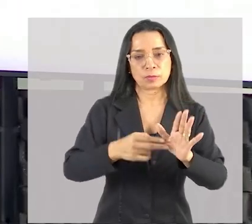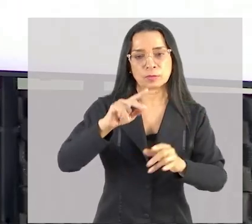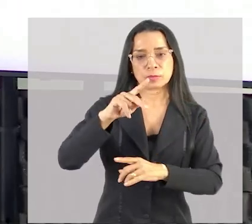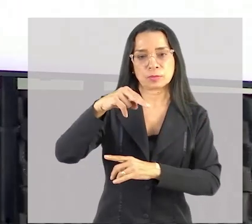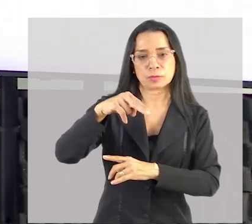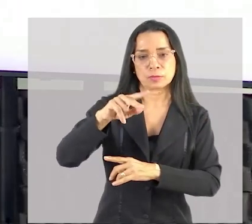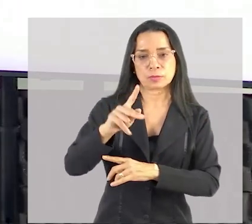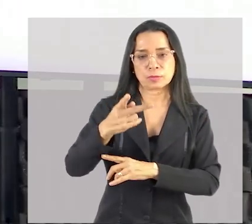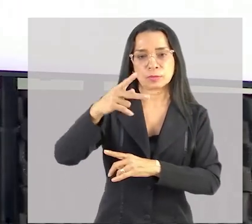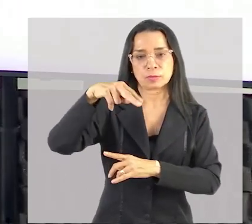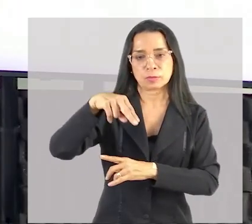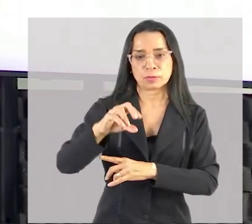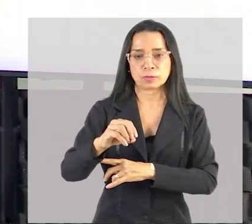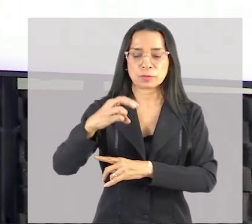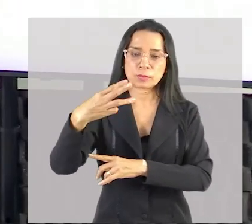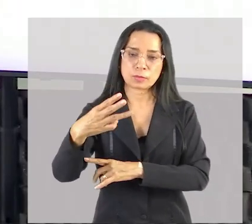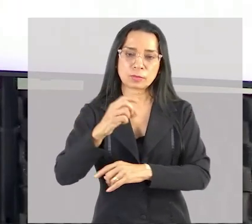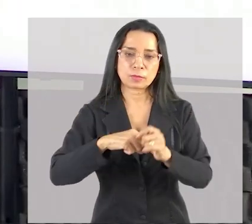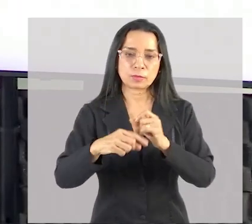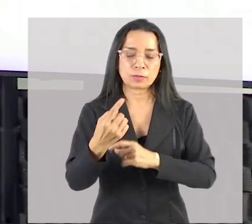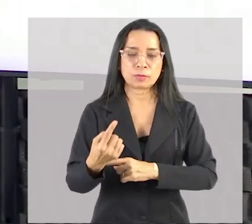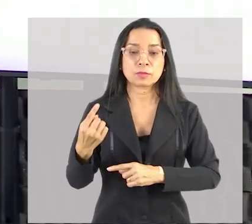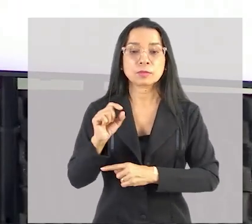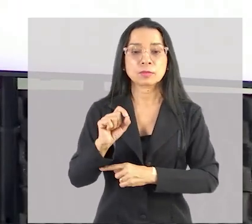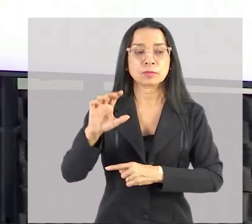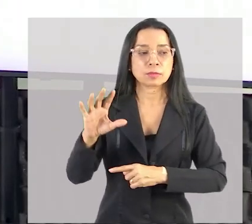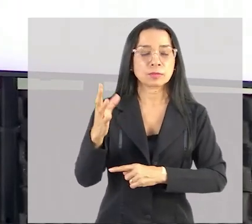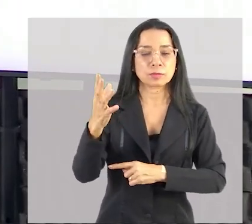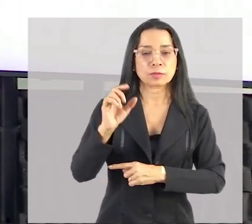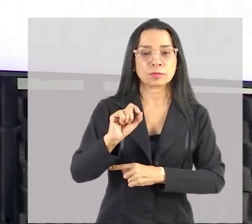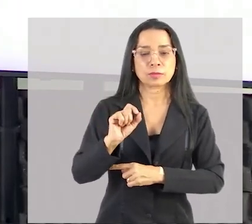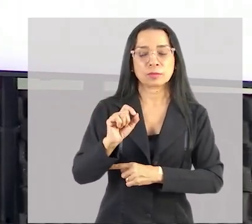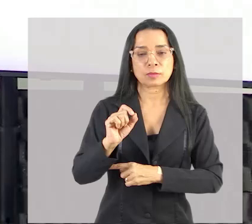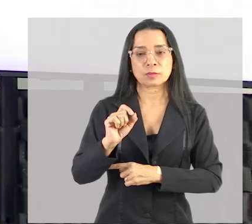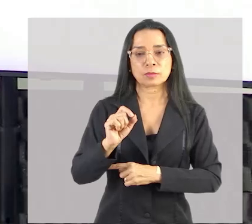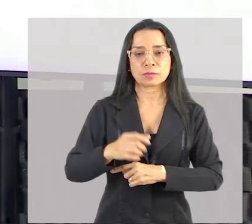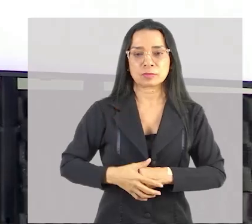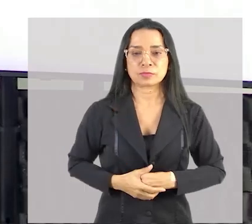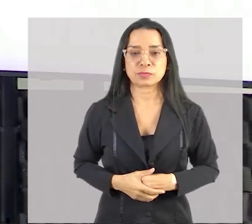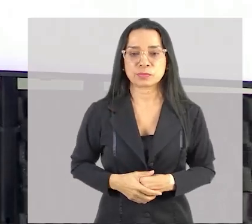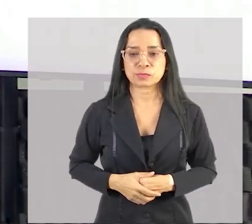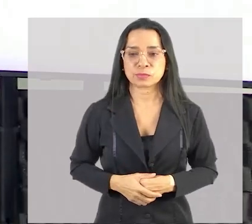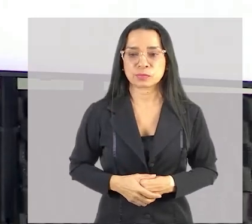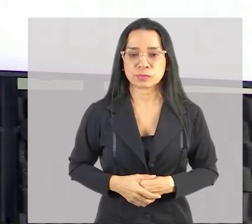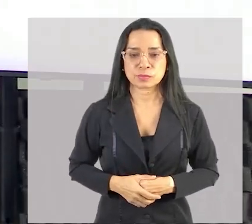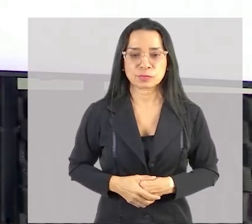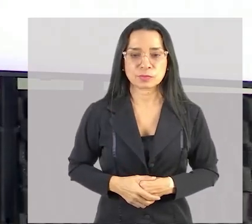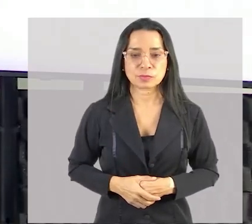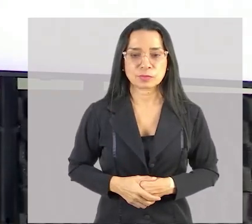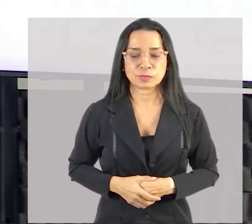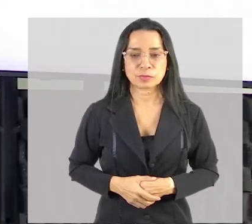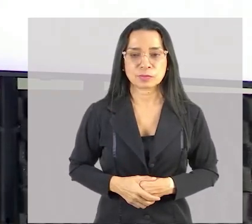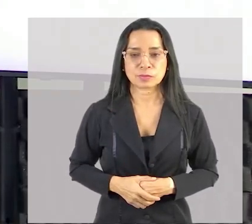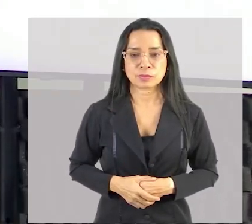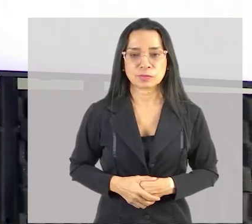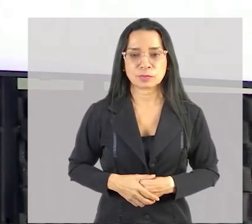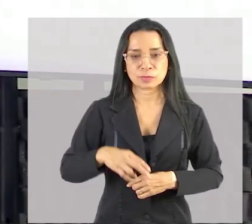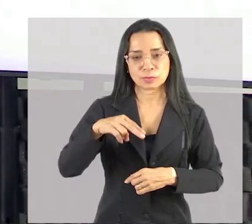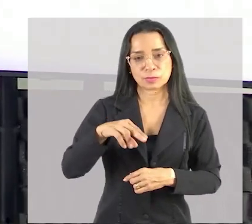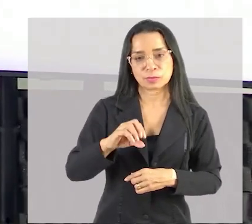O que vai acontecer? Vai acontecer o seguinte. Esse